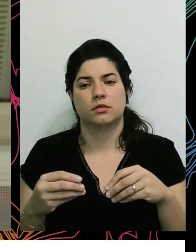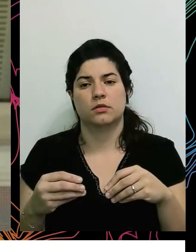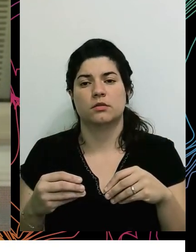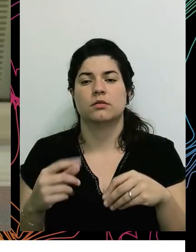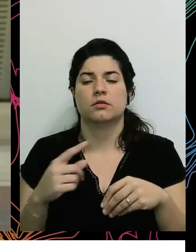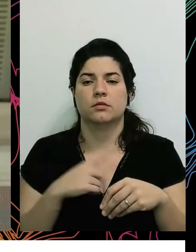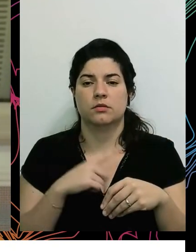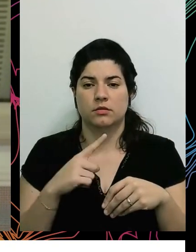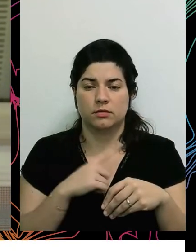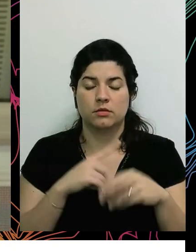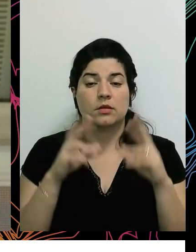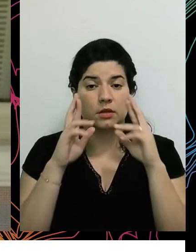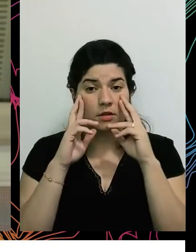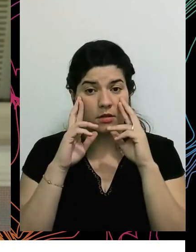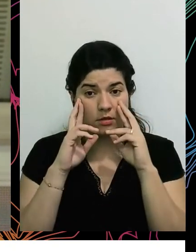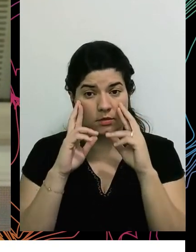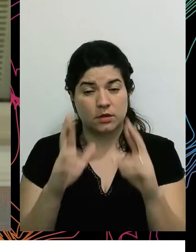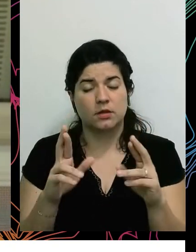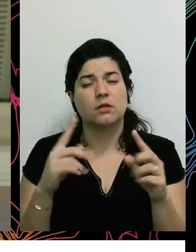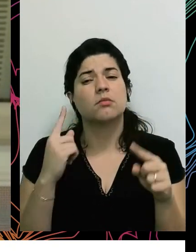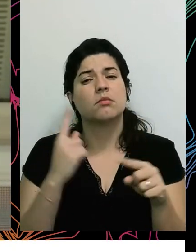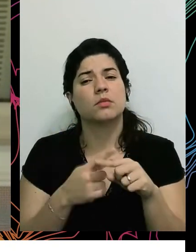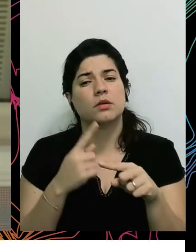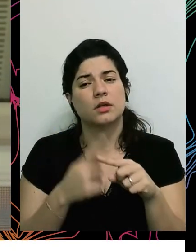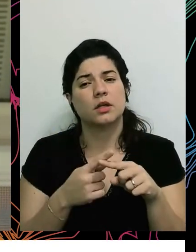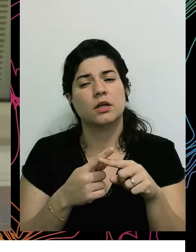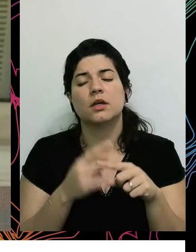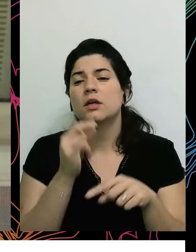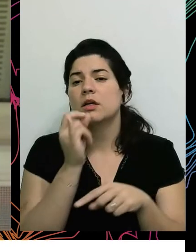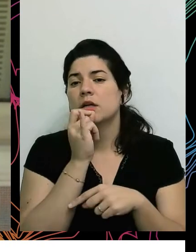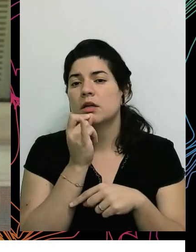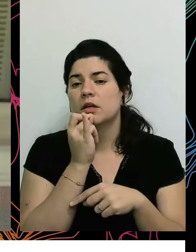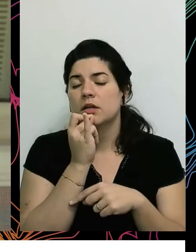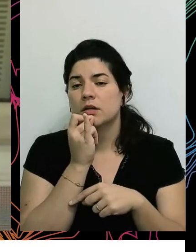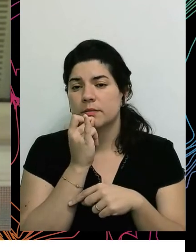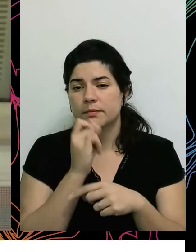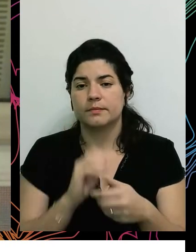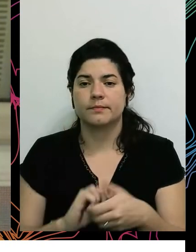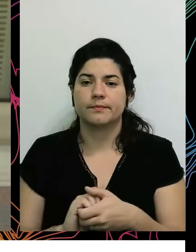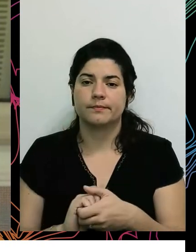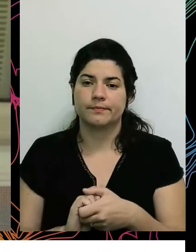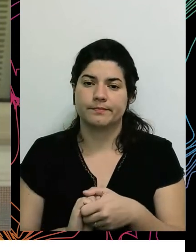y respetadas, porque imaginaros, por ejemplo, you know,